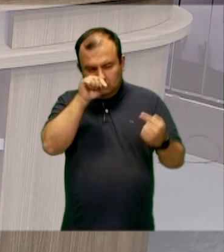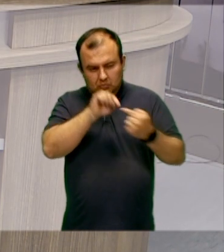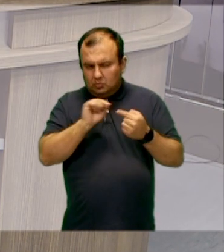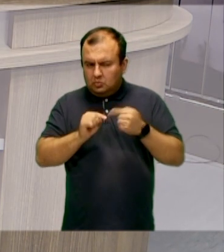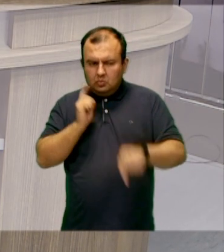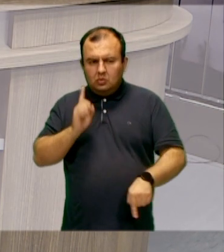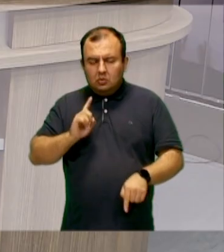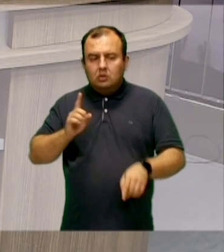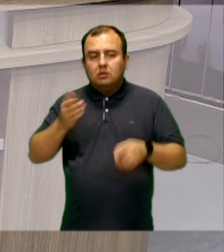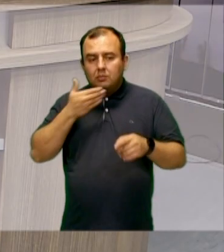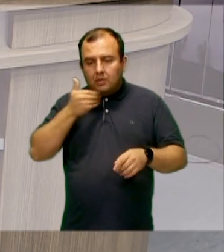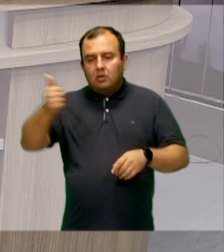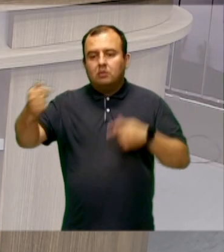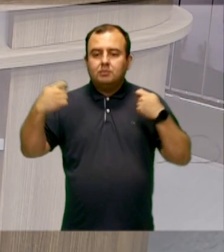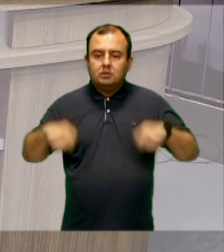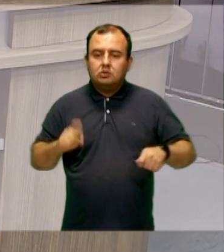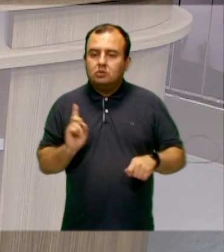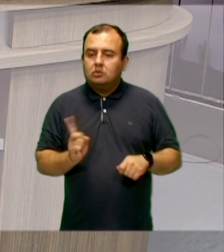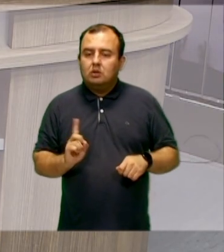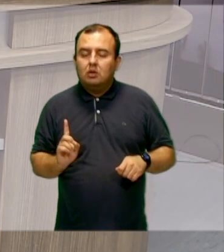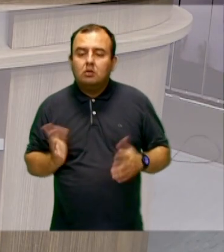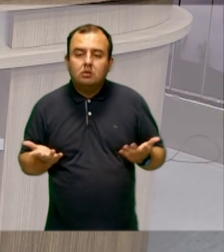atende, precisa melhorar. Não,